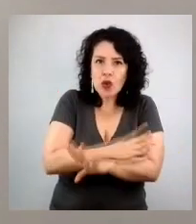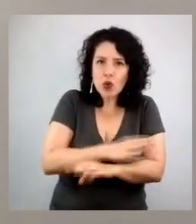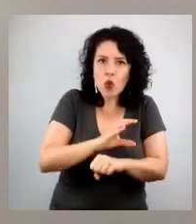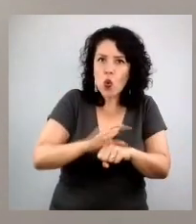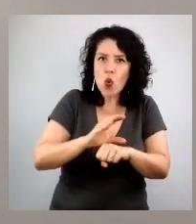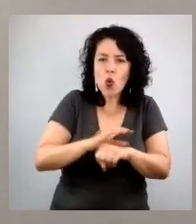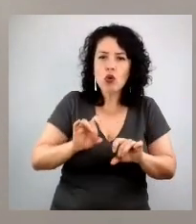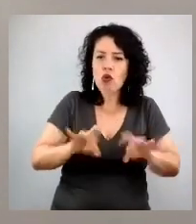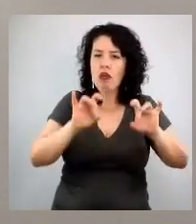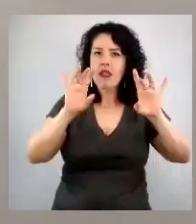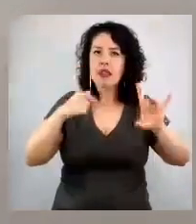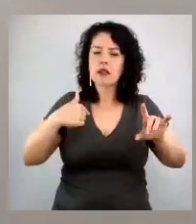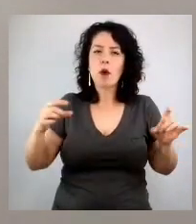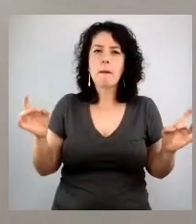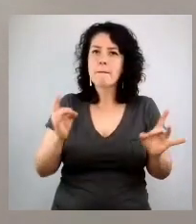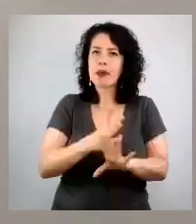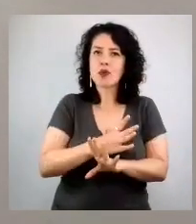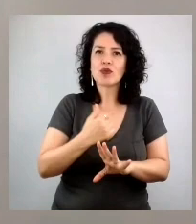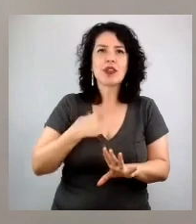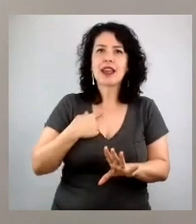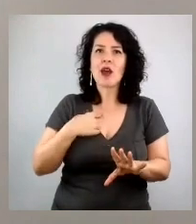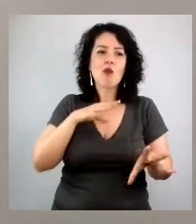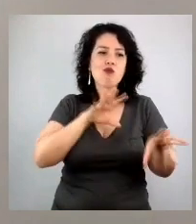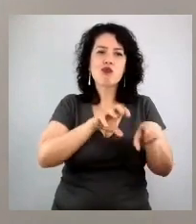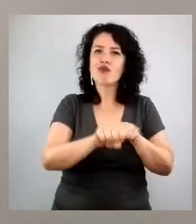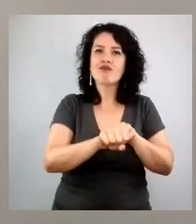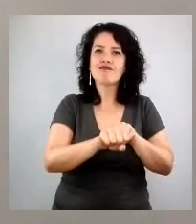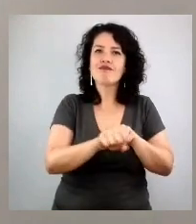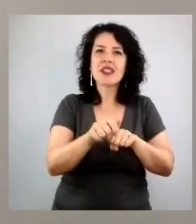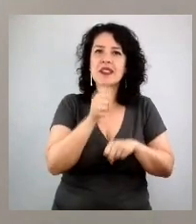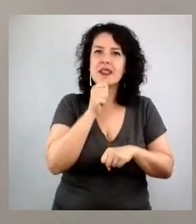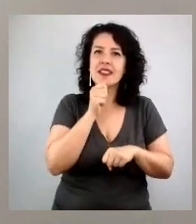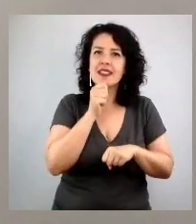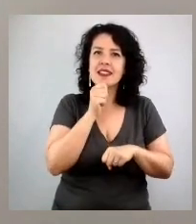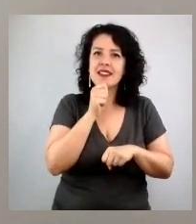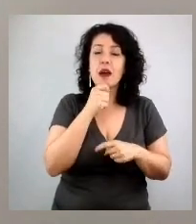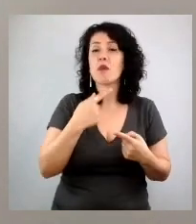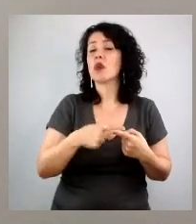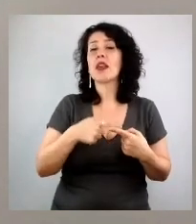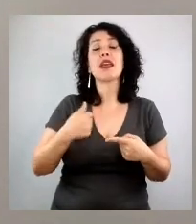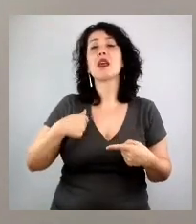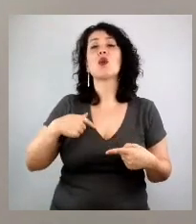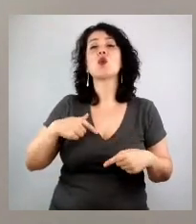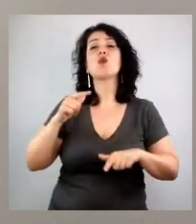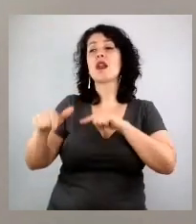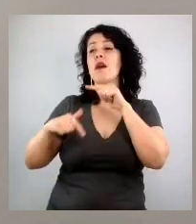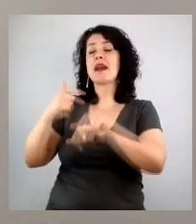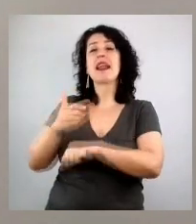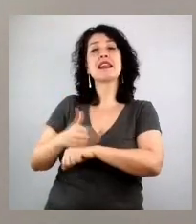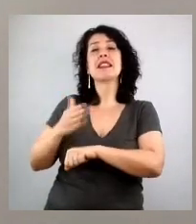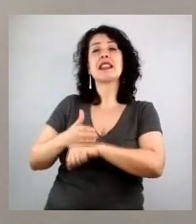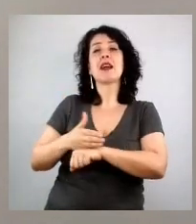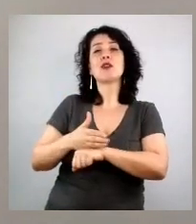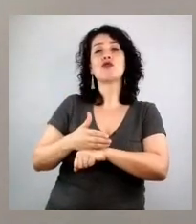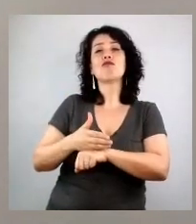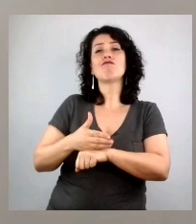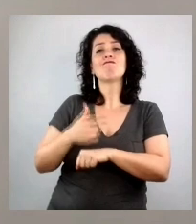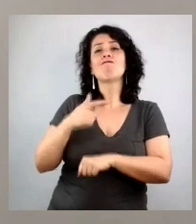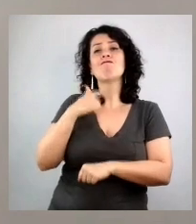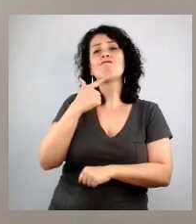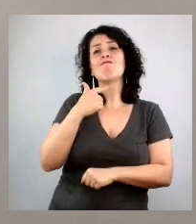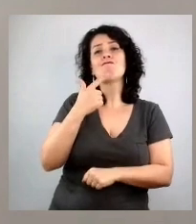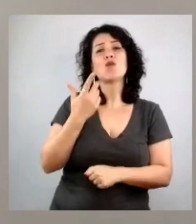técnico e não consegui diploma. Por quê? Porque eu não consegui estágio. Por que eu não consegui estágio? Porque as empresas não contratam pessoas